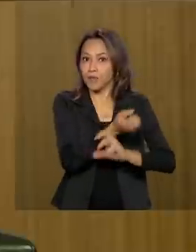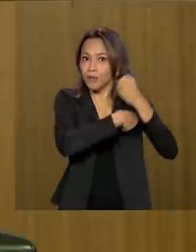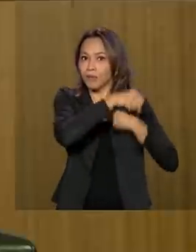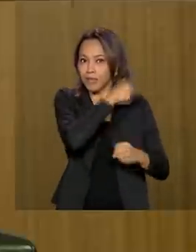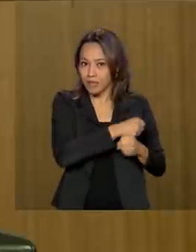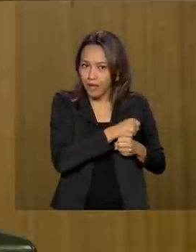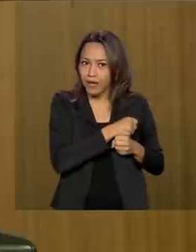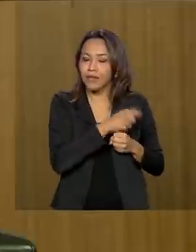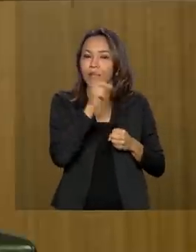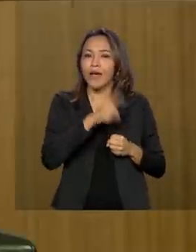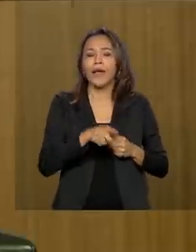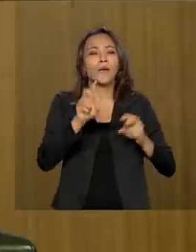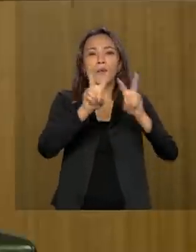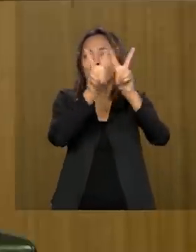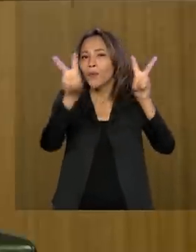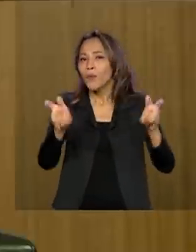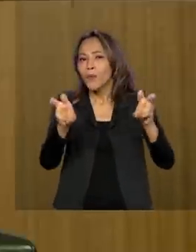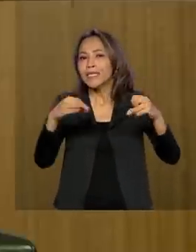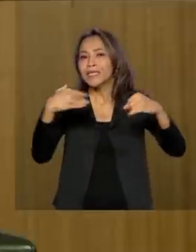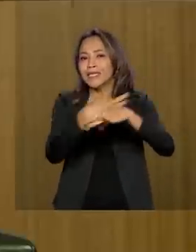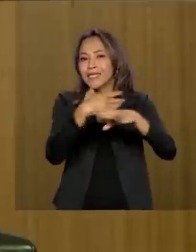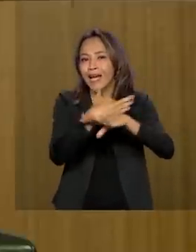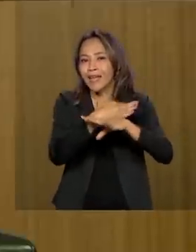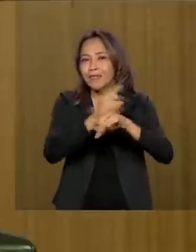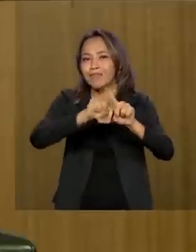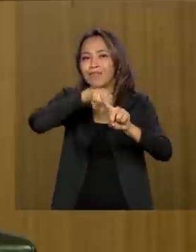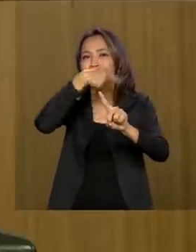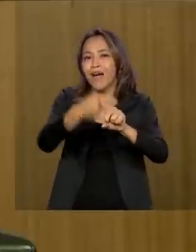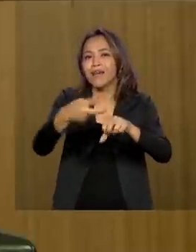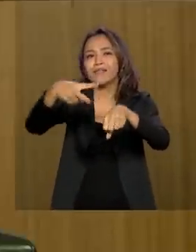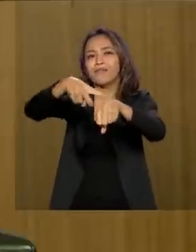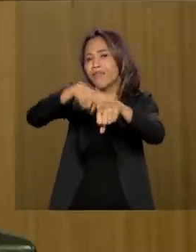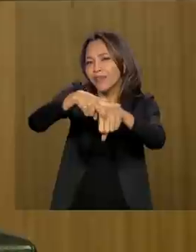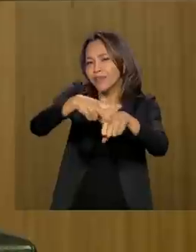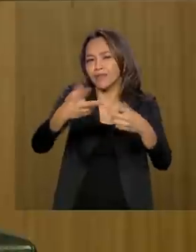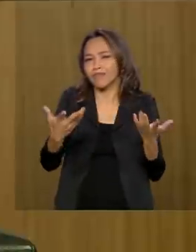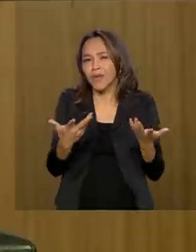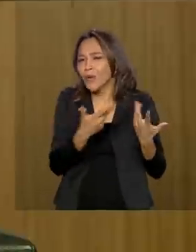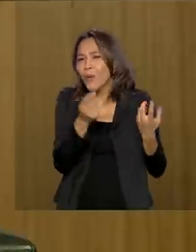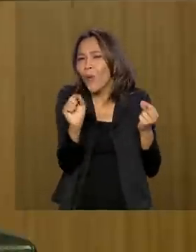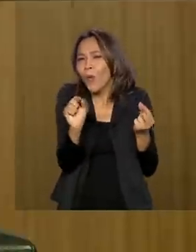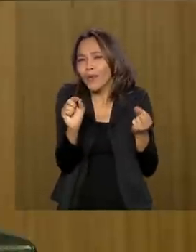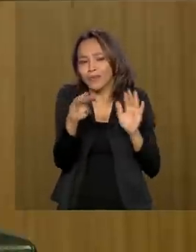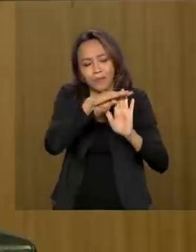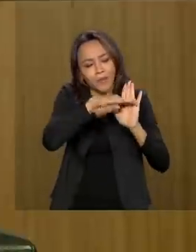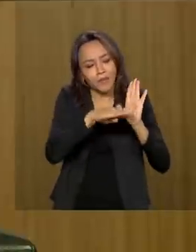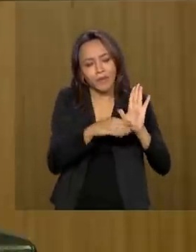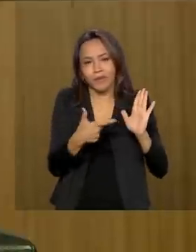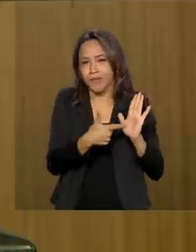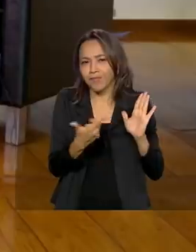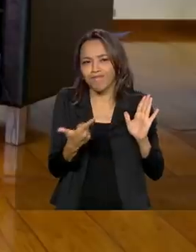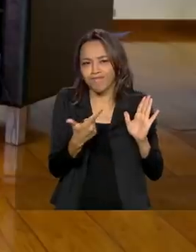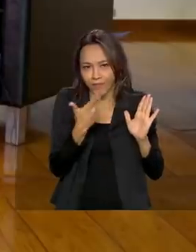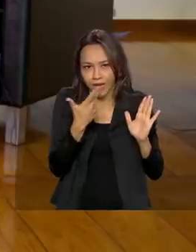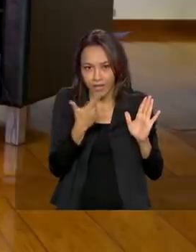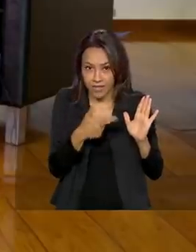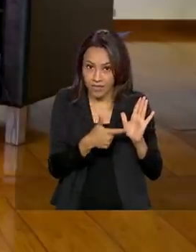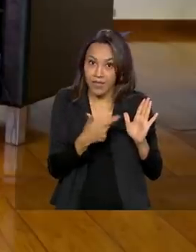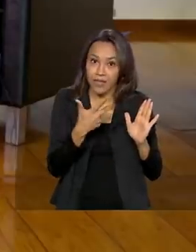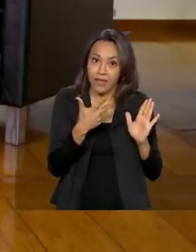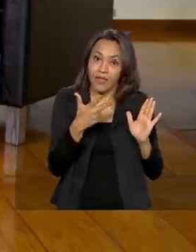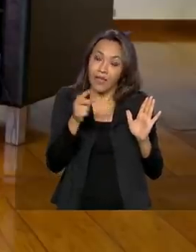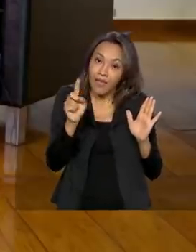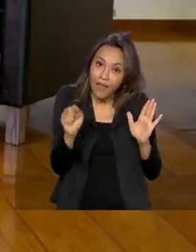2020, é o Cidades Mais Verdes. Eu queria que o senhor falasse um pouquinho da lógica dos Cidades Mais Verdes, que me parece também que é uma